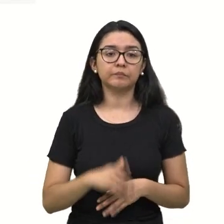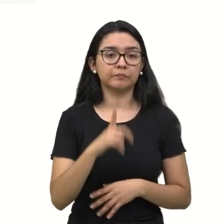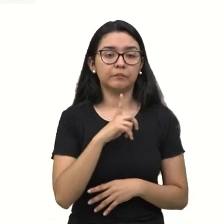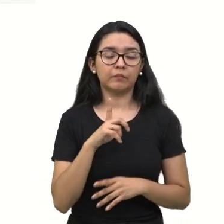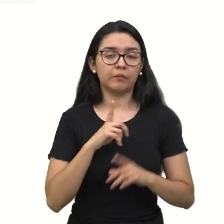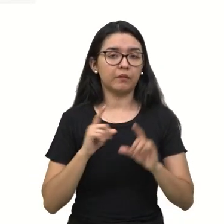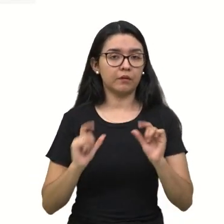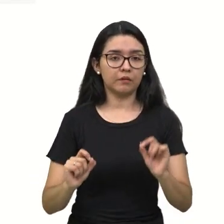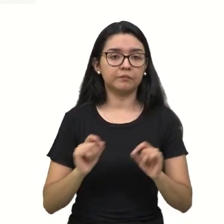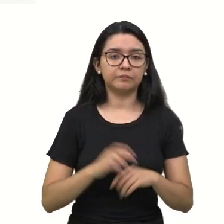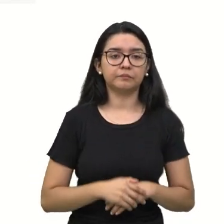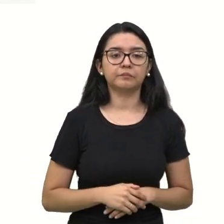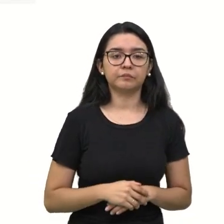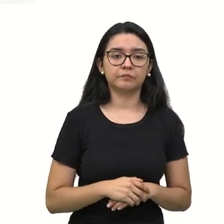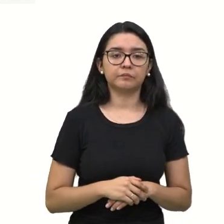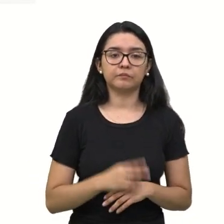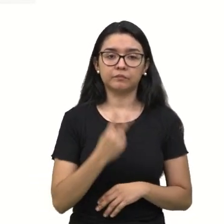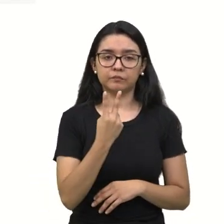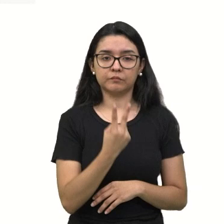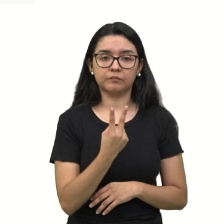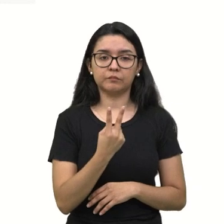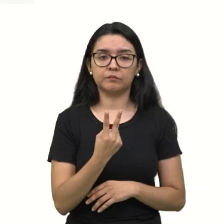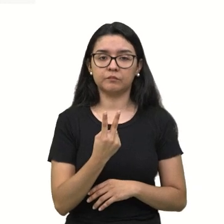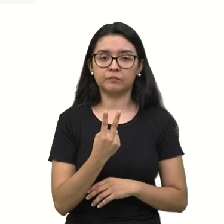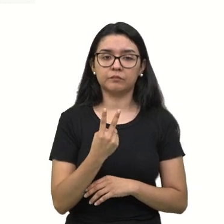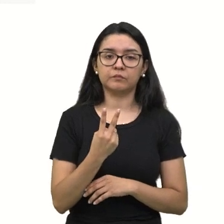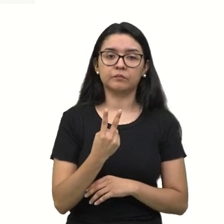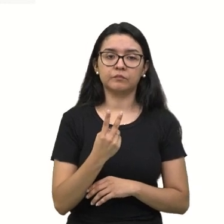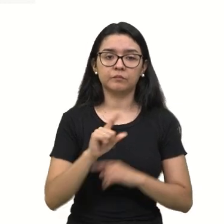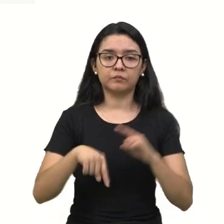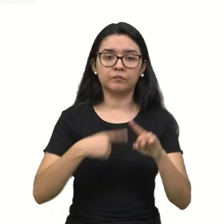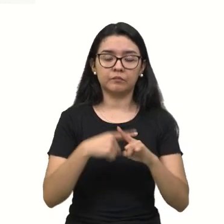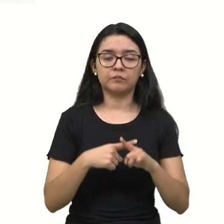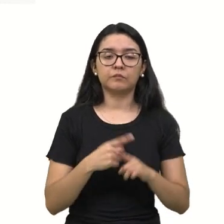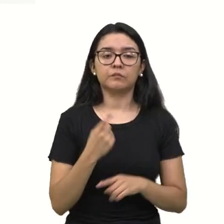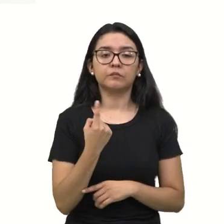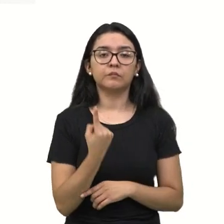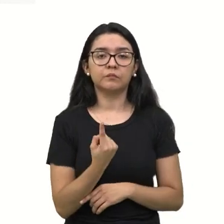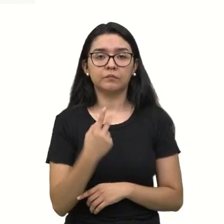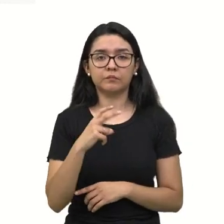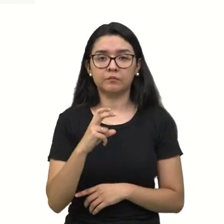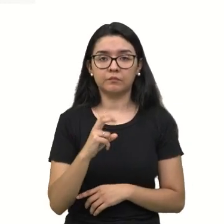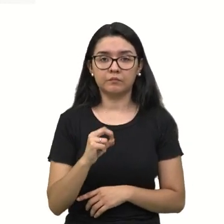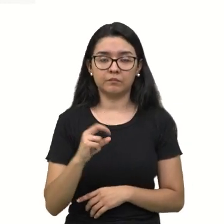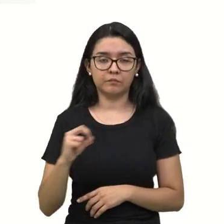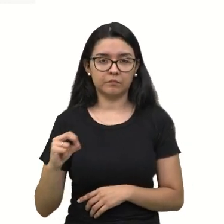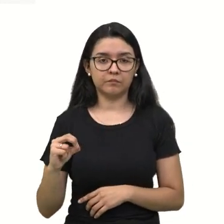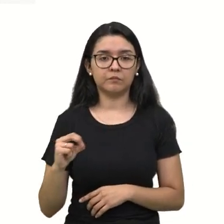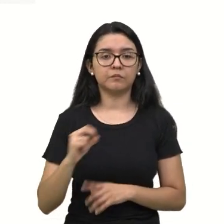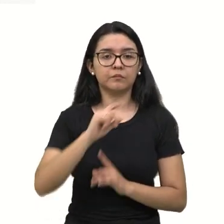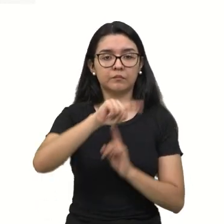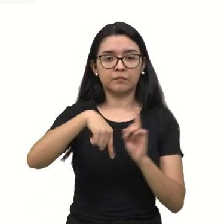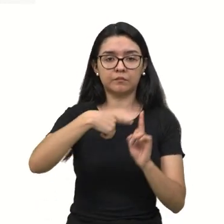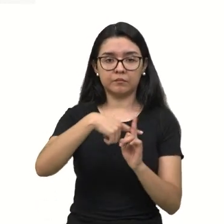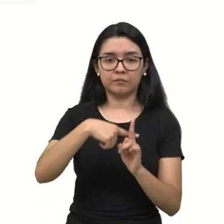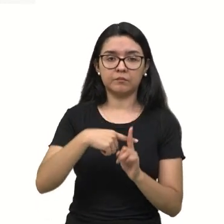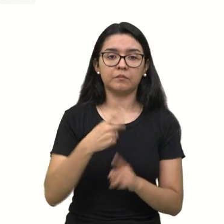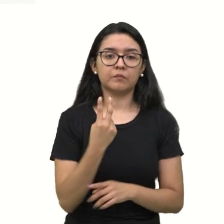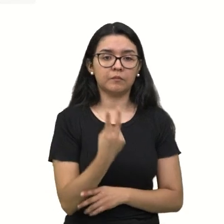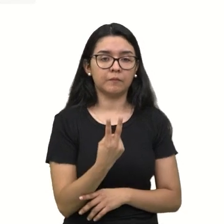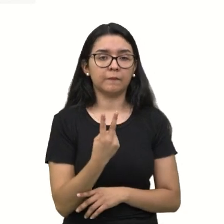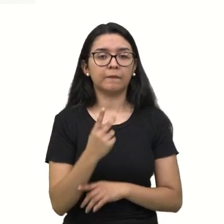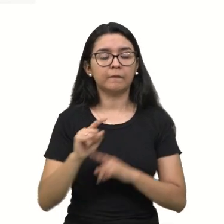2 vezes o valor de 1.500 mais 2